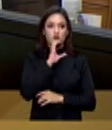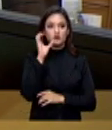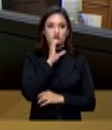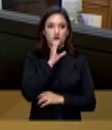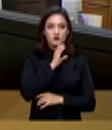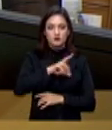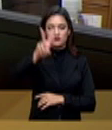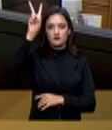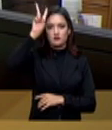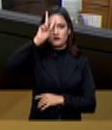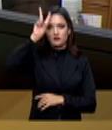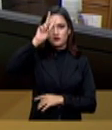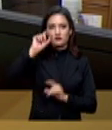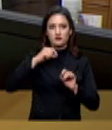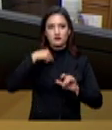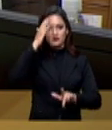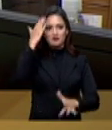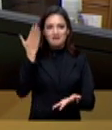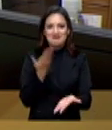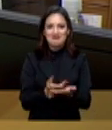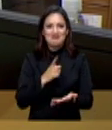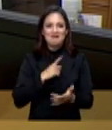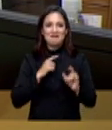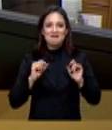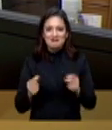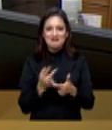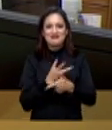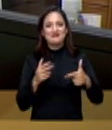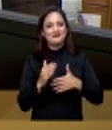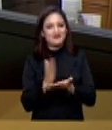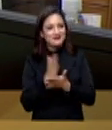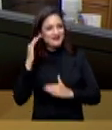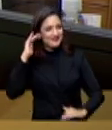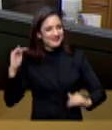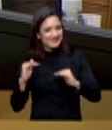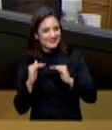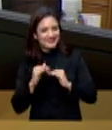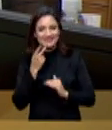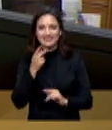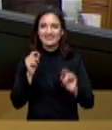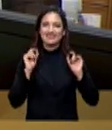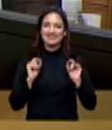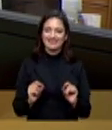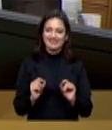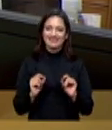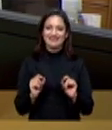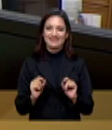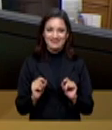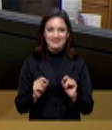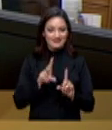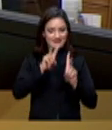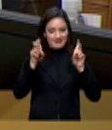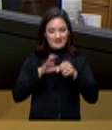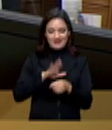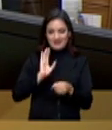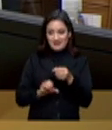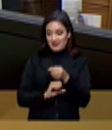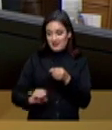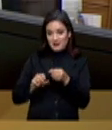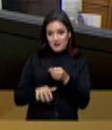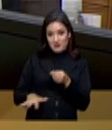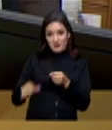rememorar creio que temos convergência no sentido de que a situação do saneamento básico